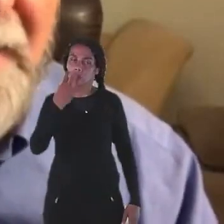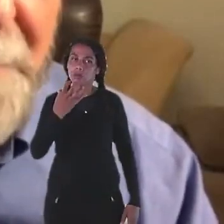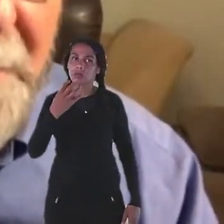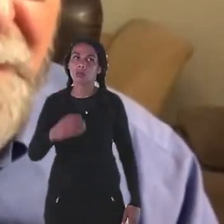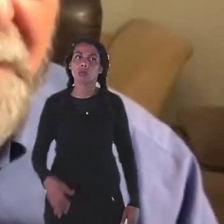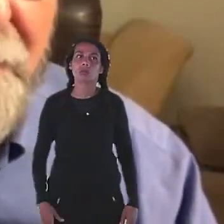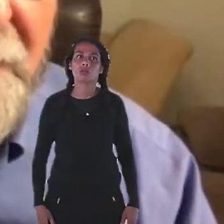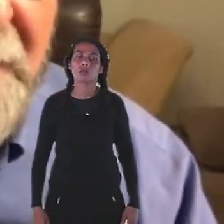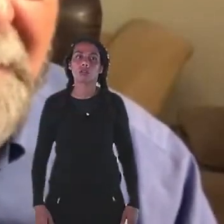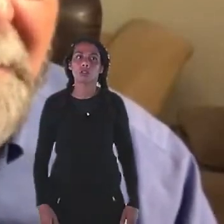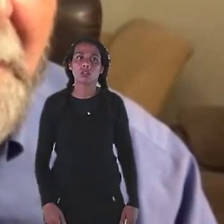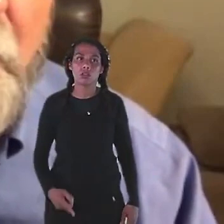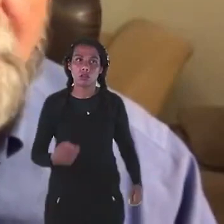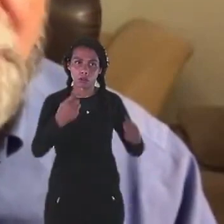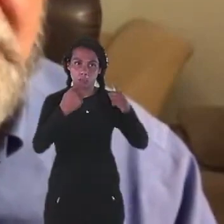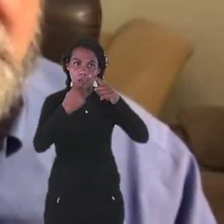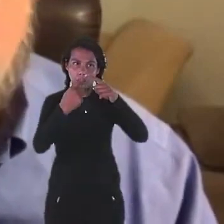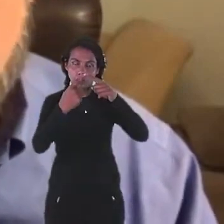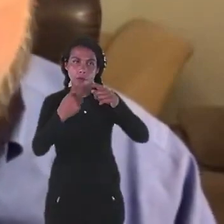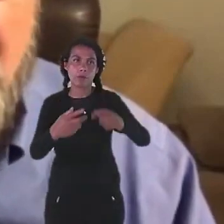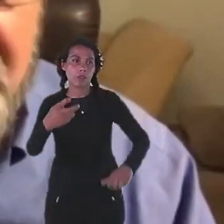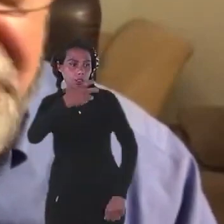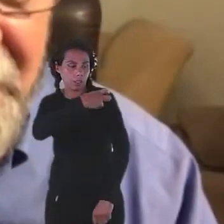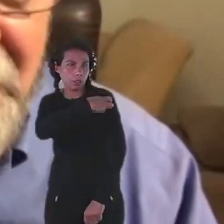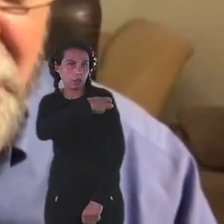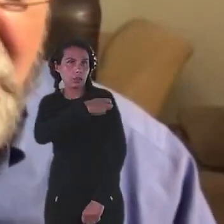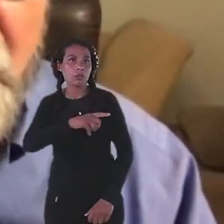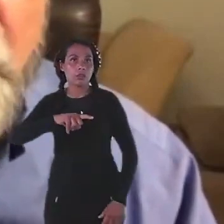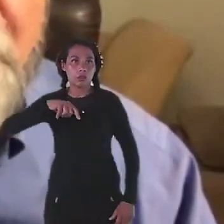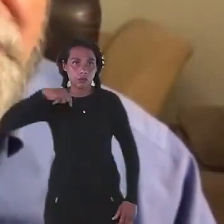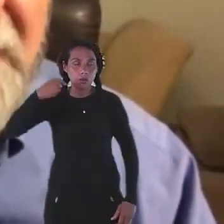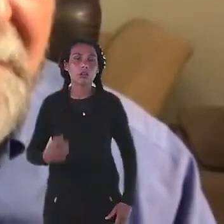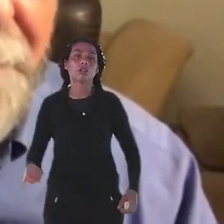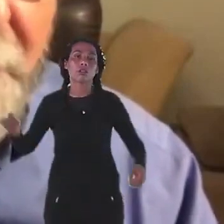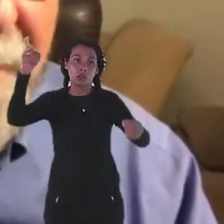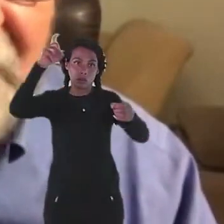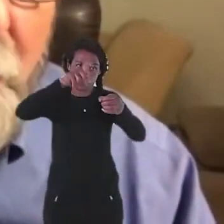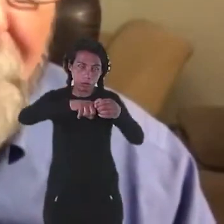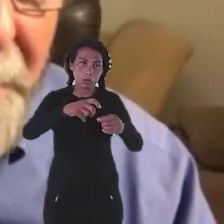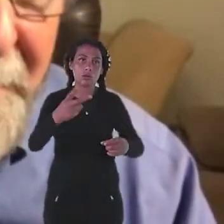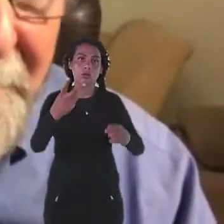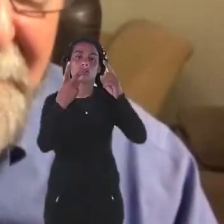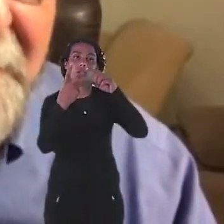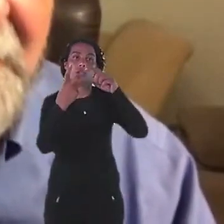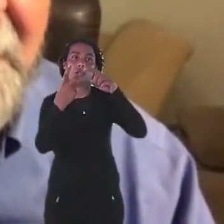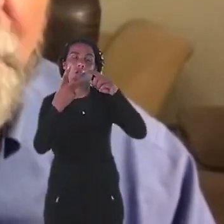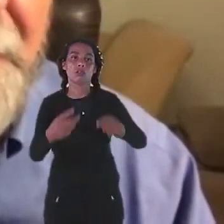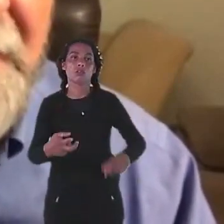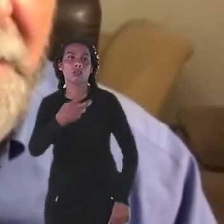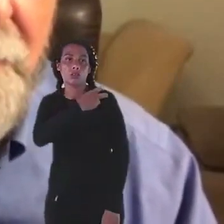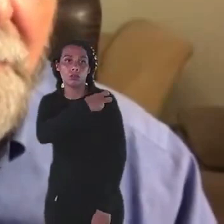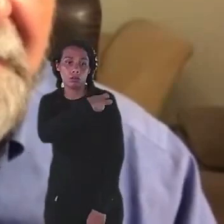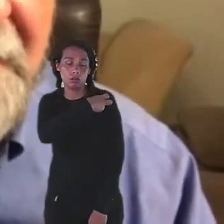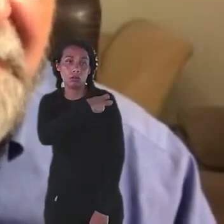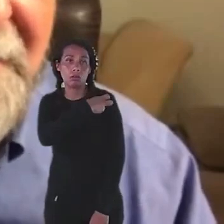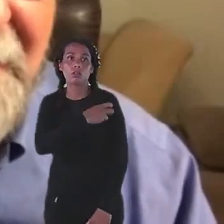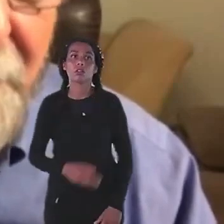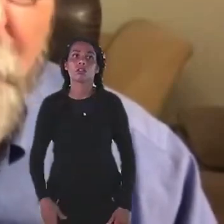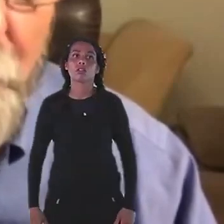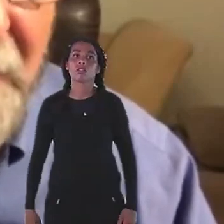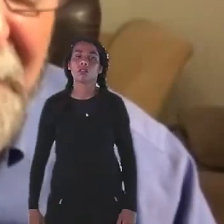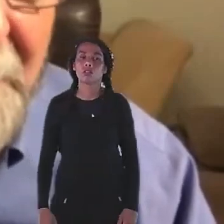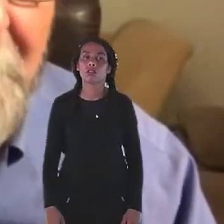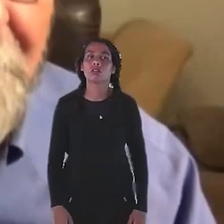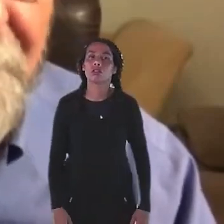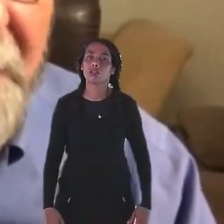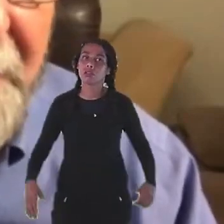porque não sabem que precisam retornar, ou porque por algum receio, ou por desinformação completa do período em que elas têm